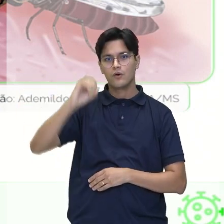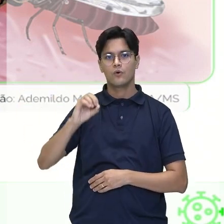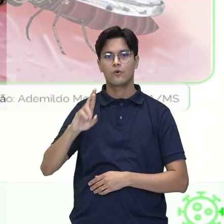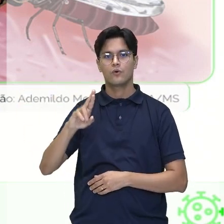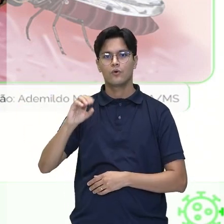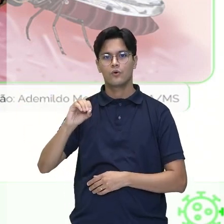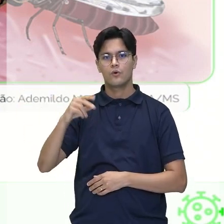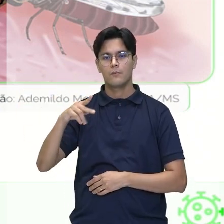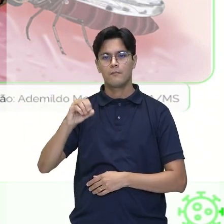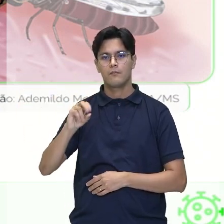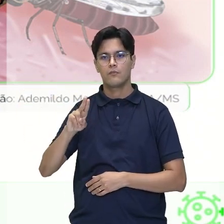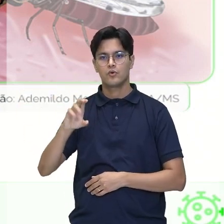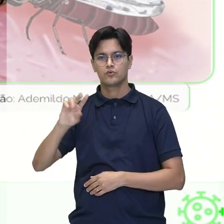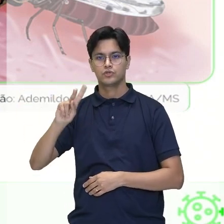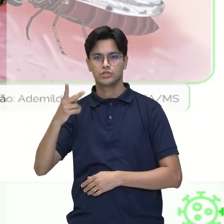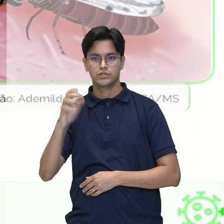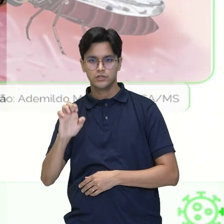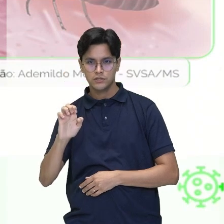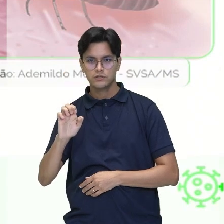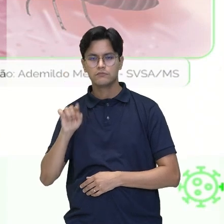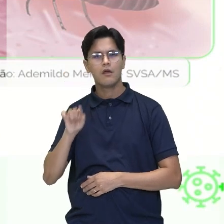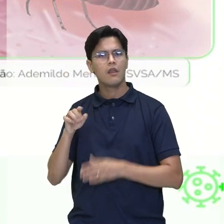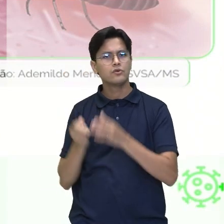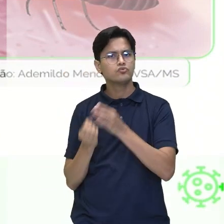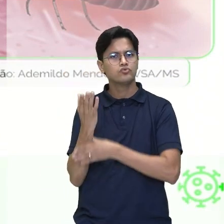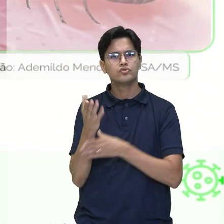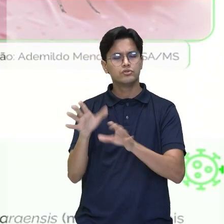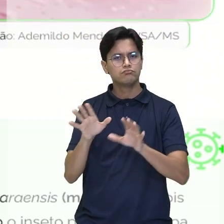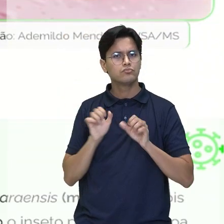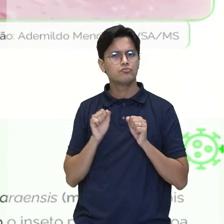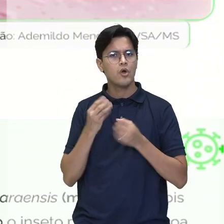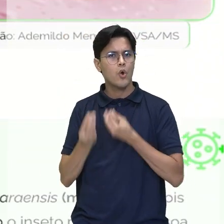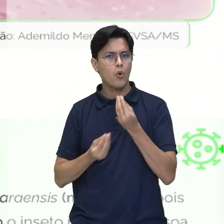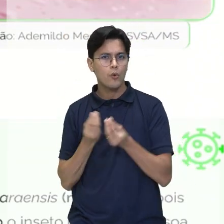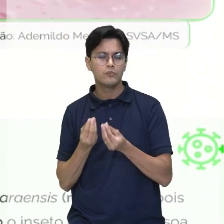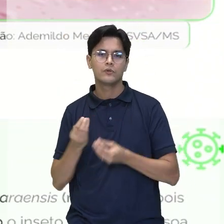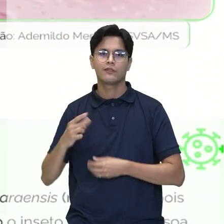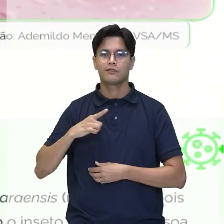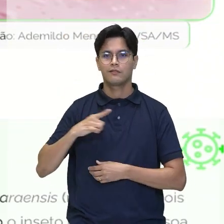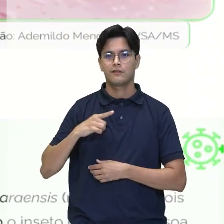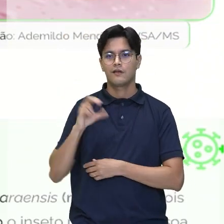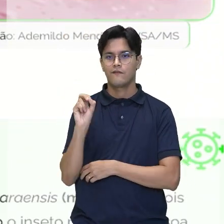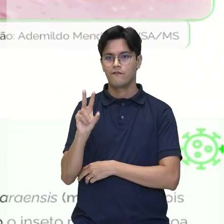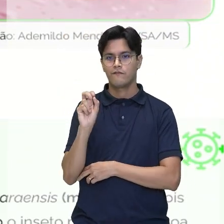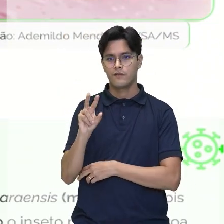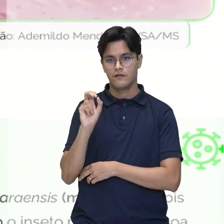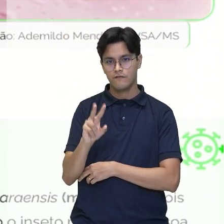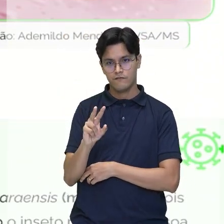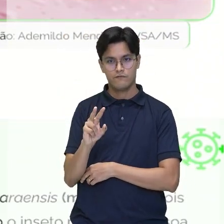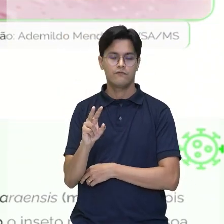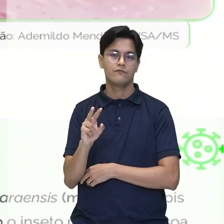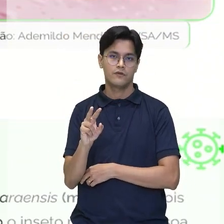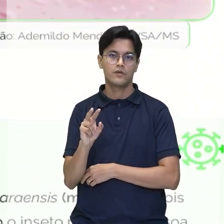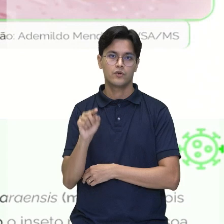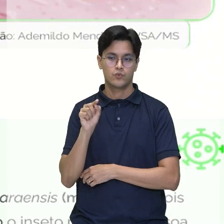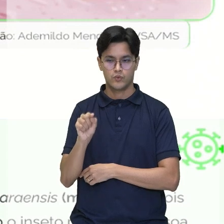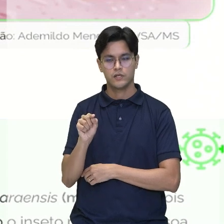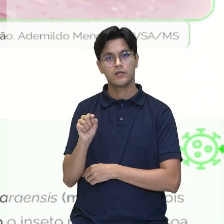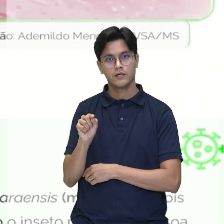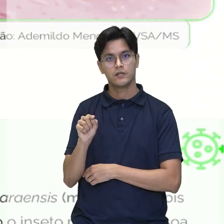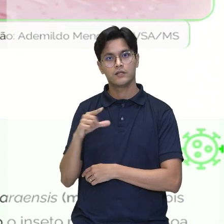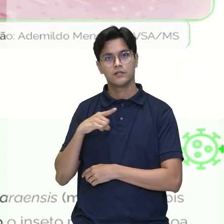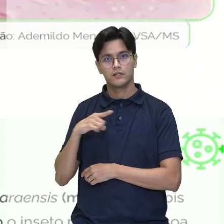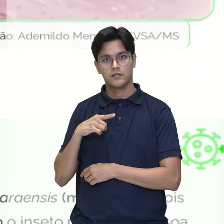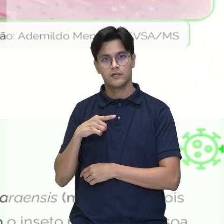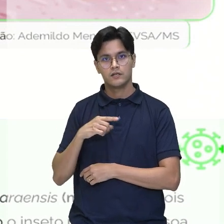um mosquito, aliás, por um arborvírus, né, que é um vírus que ele é transmitido por artrópodes